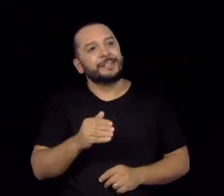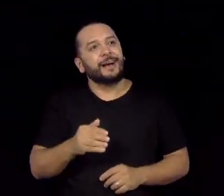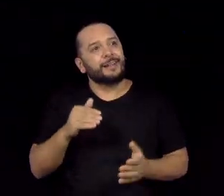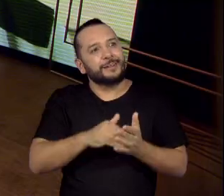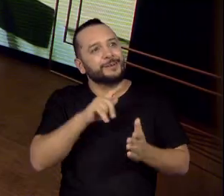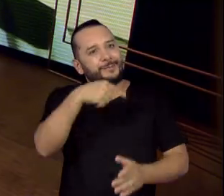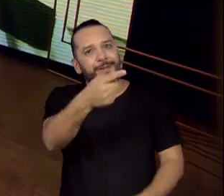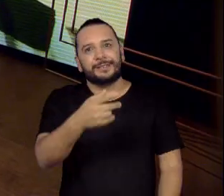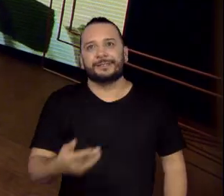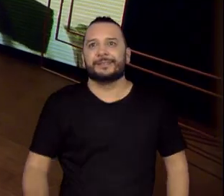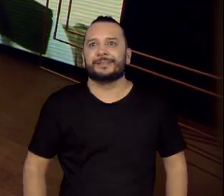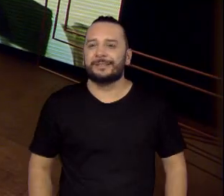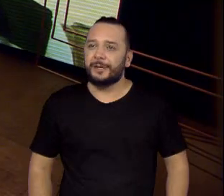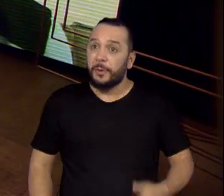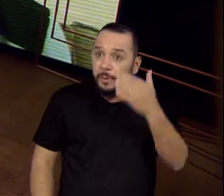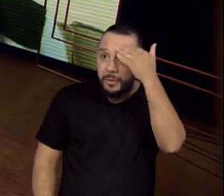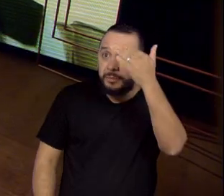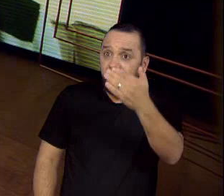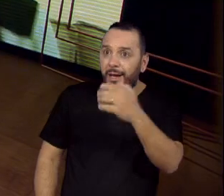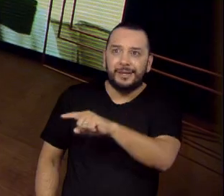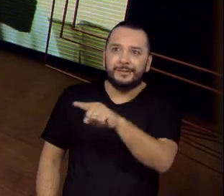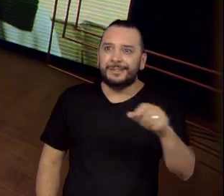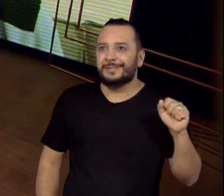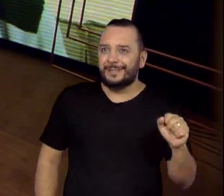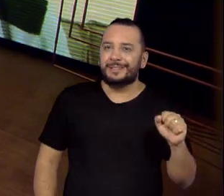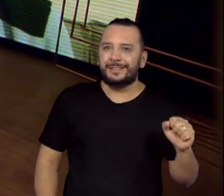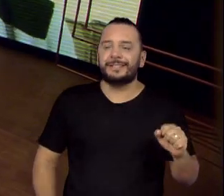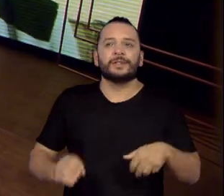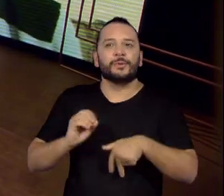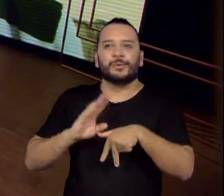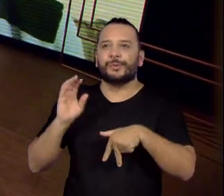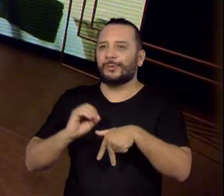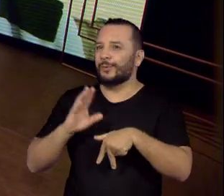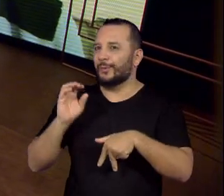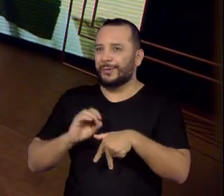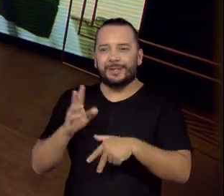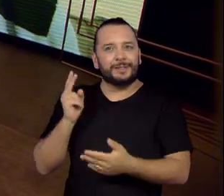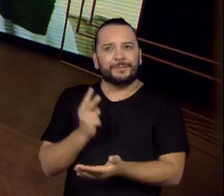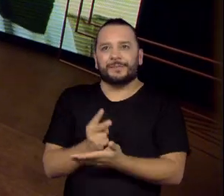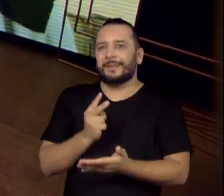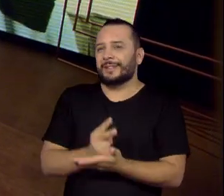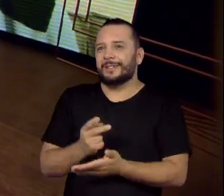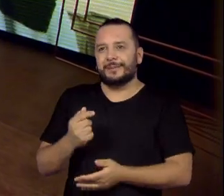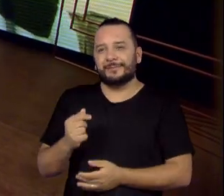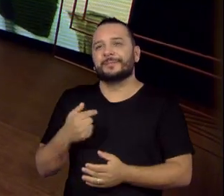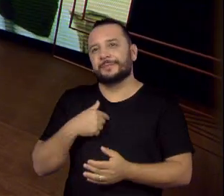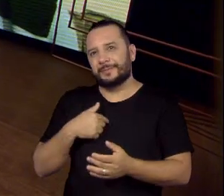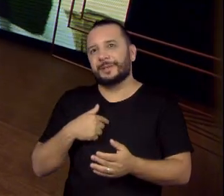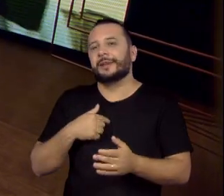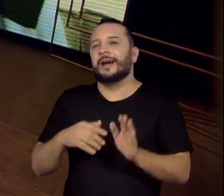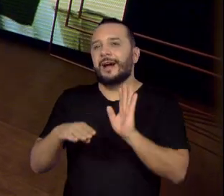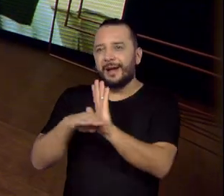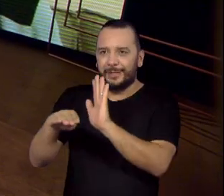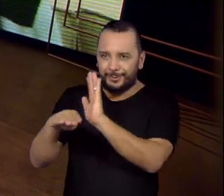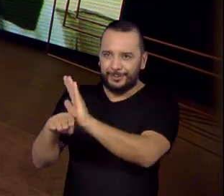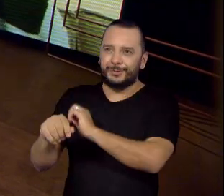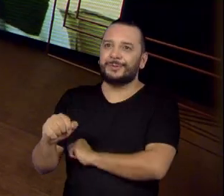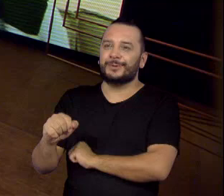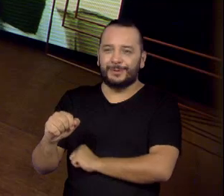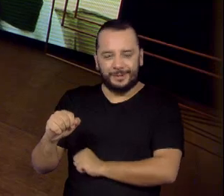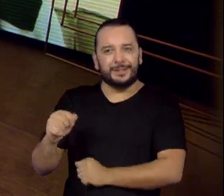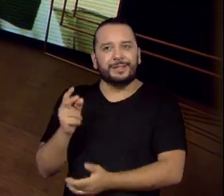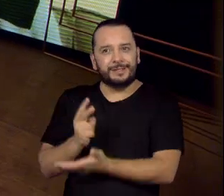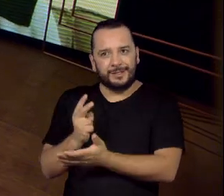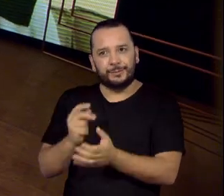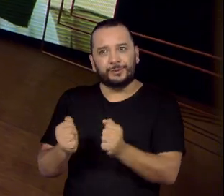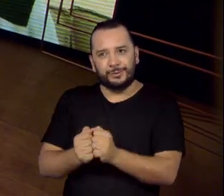próxima. Obrigado a vocês. A TV Cultura sempre foi uma que me deu grande apoio, que sempre esteve comigo o